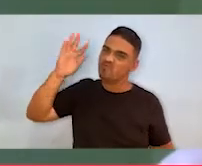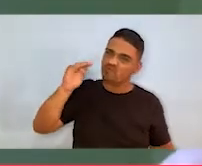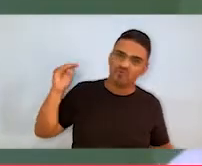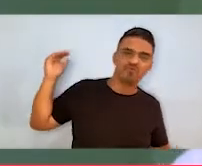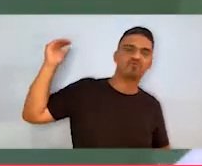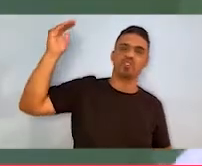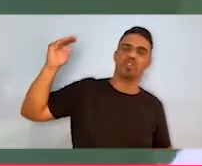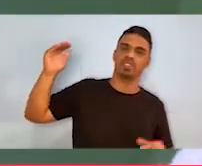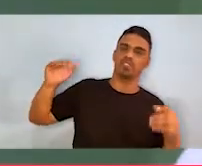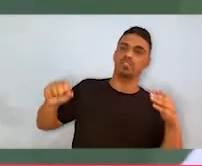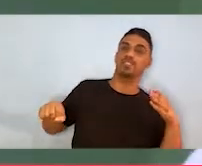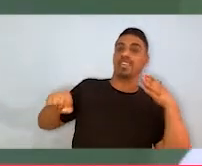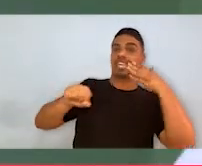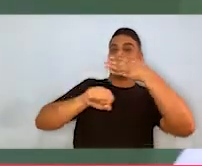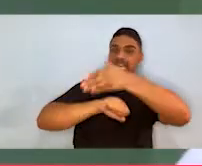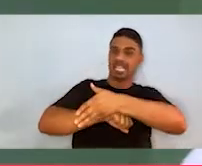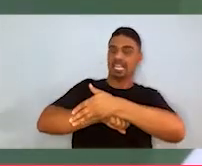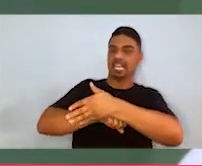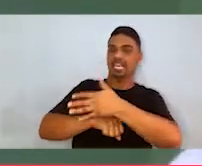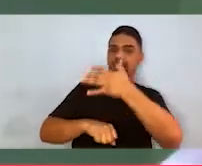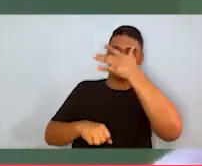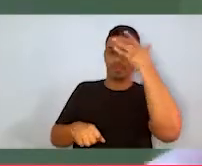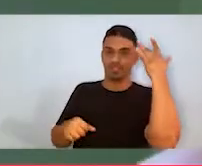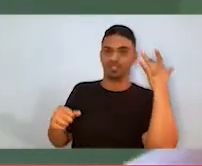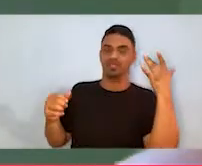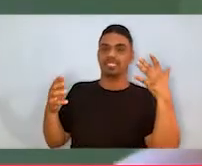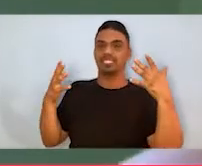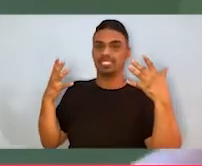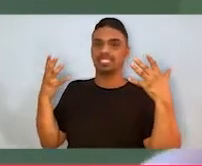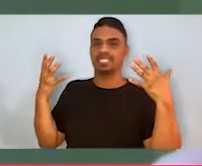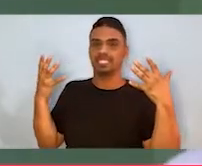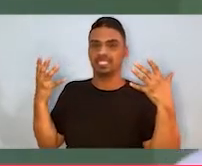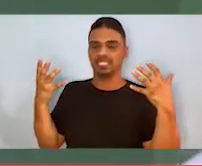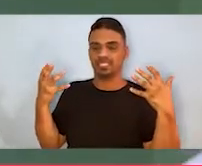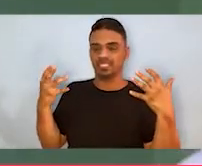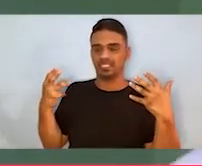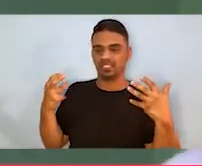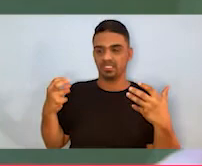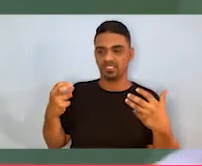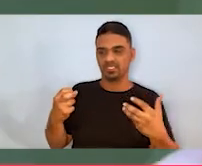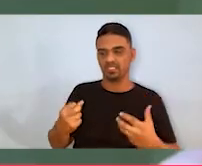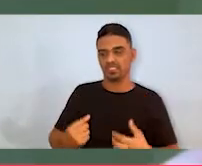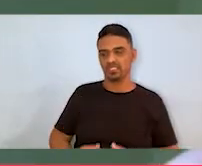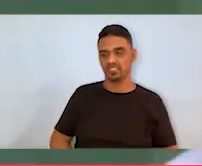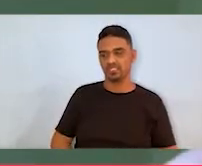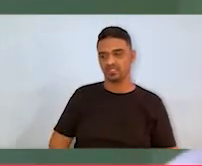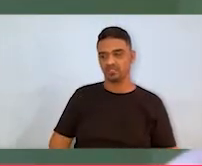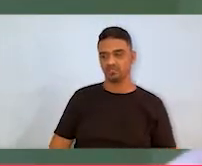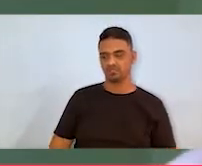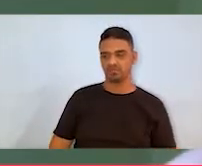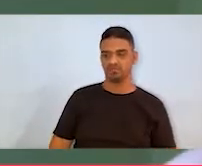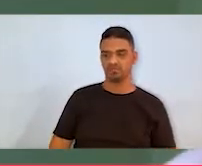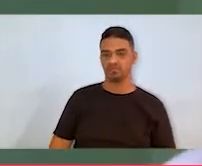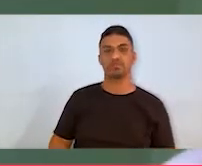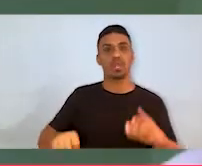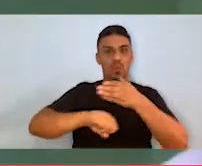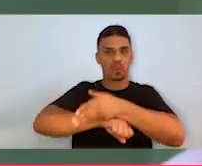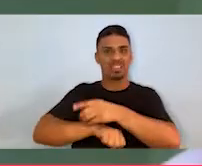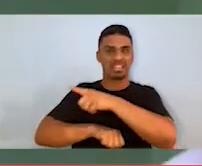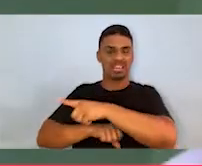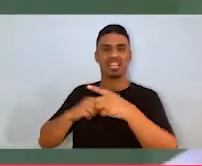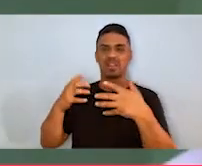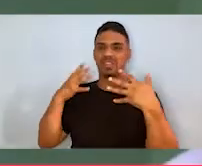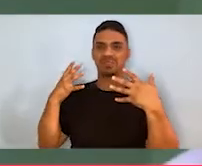foda, que você vai entrar lá. Tem gente que desanima, então eu já conversei com muita gente que já estava lá, mas eu entrei no Pixel Joint e eu